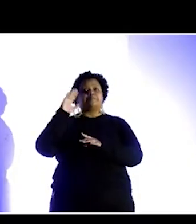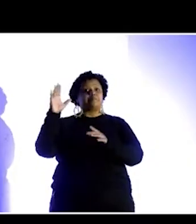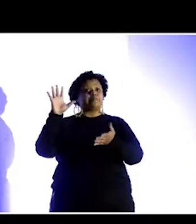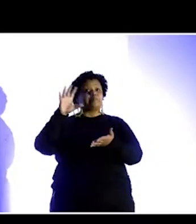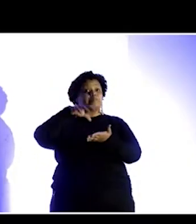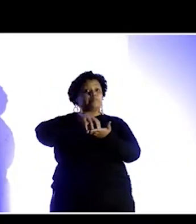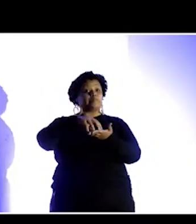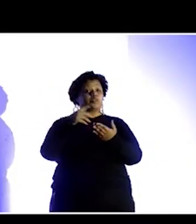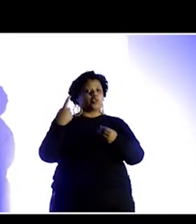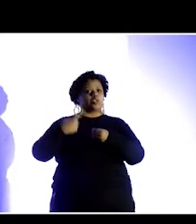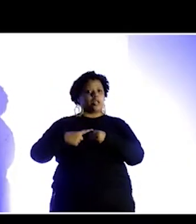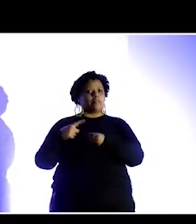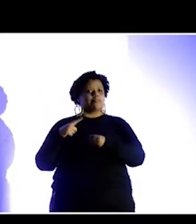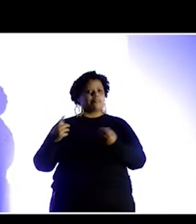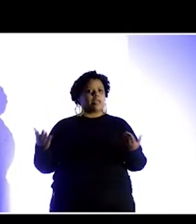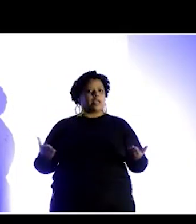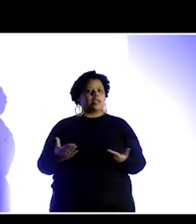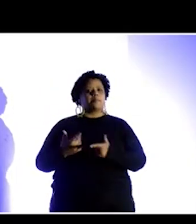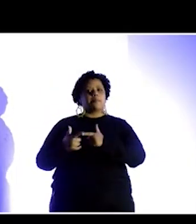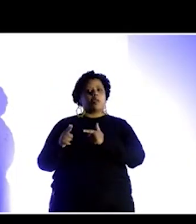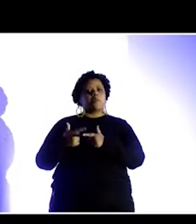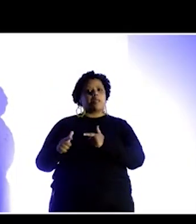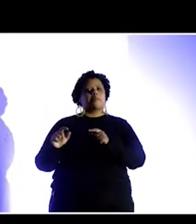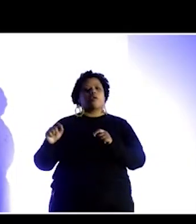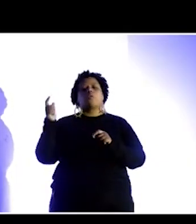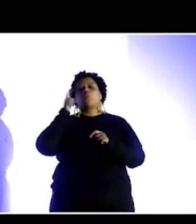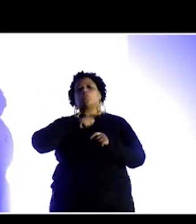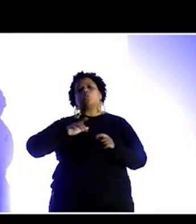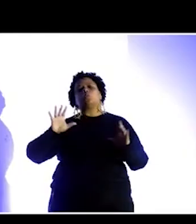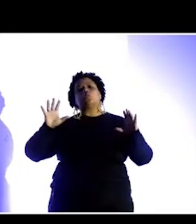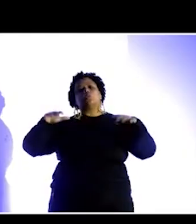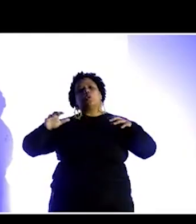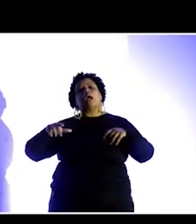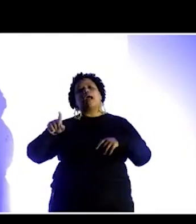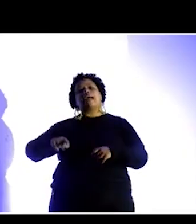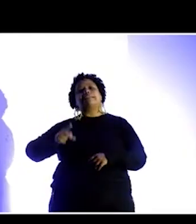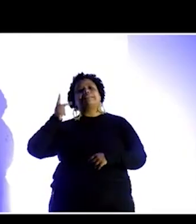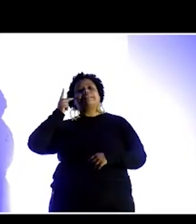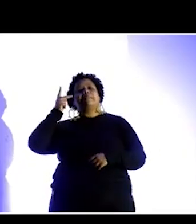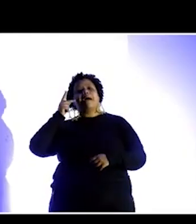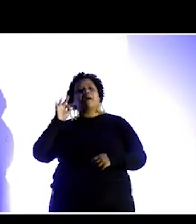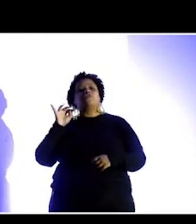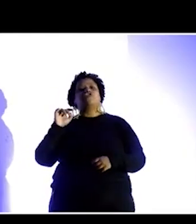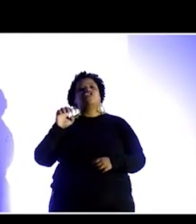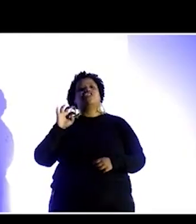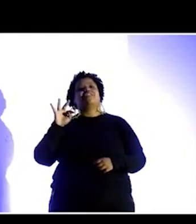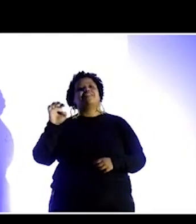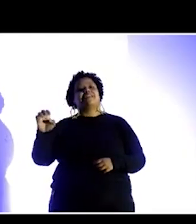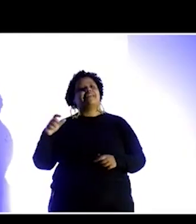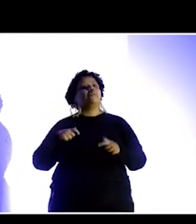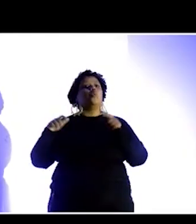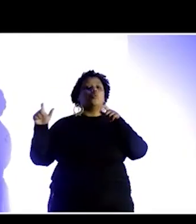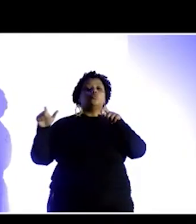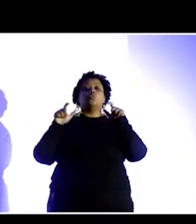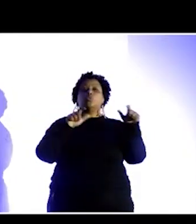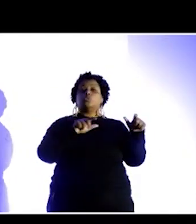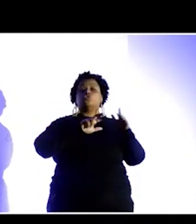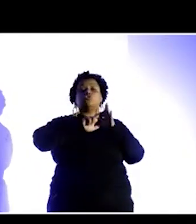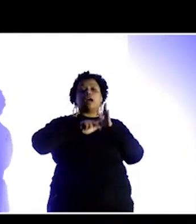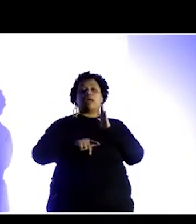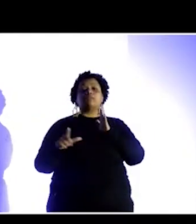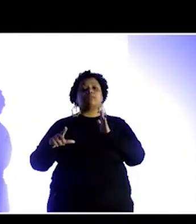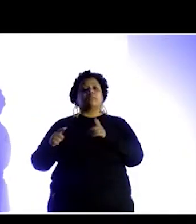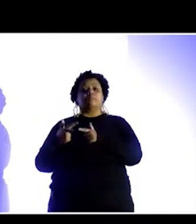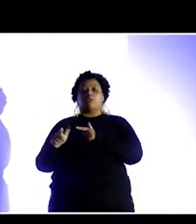tem, que muitas vezes tem muito problema com cheia fluvial, só é pegar ali São Paulo, Tietê, e outras regiões, a gente vai ter